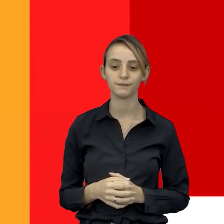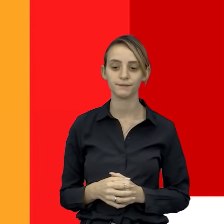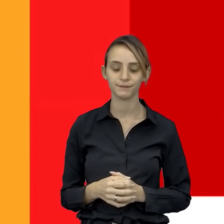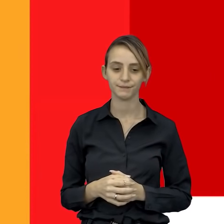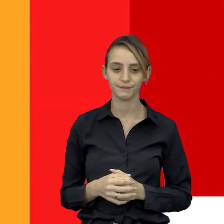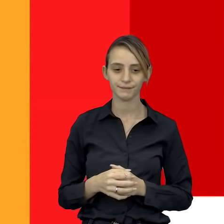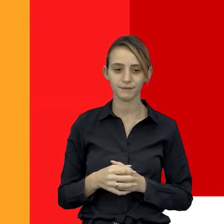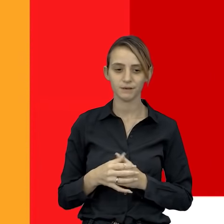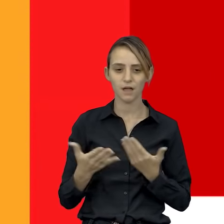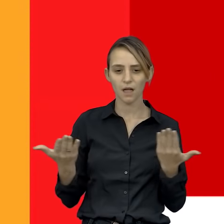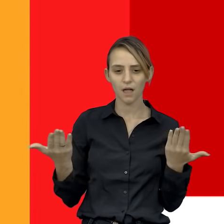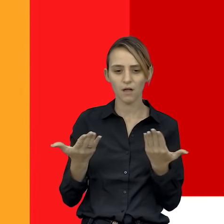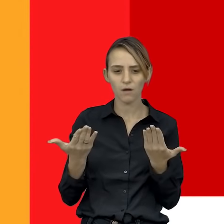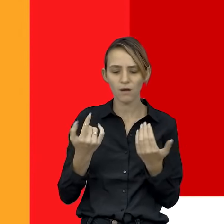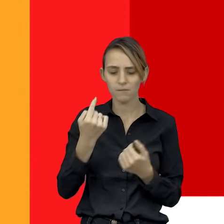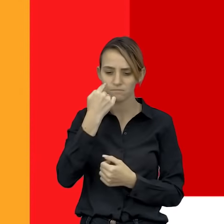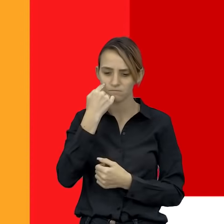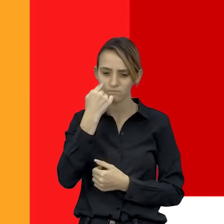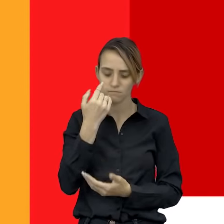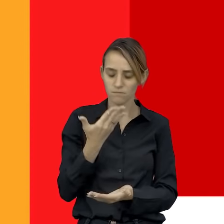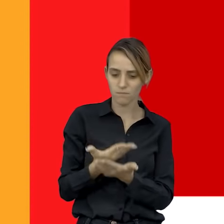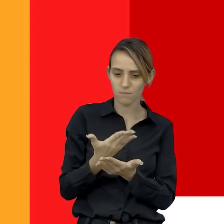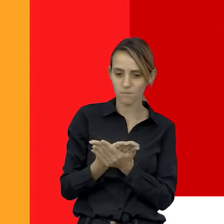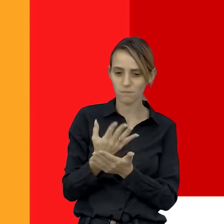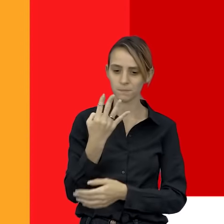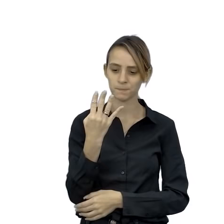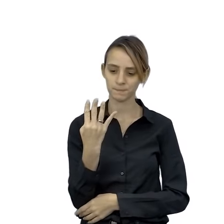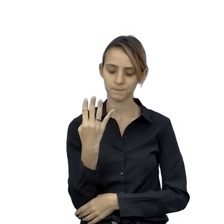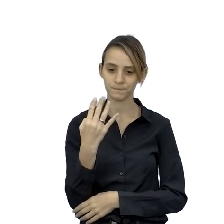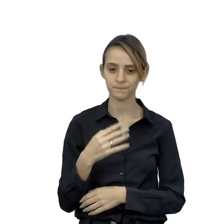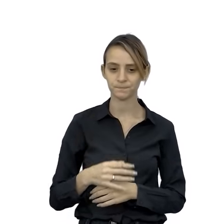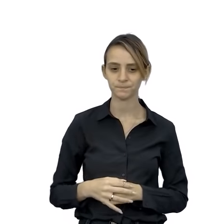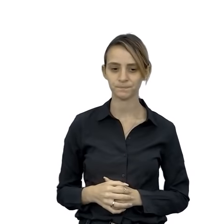Então, vamos analisar a aula 4?